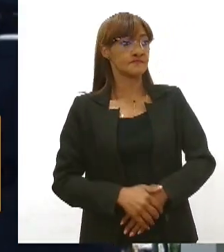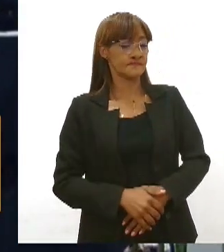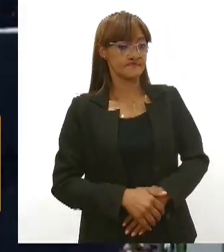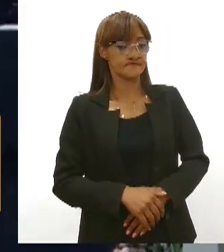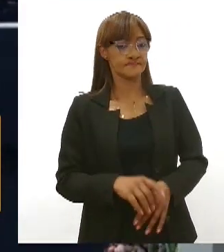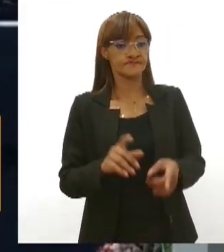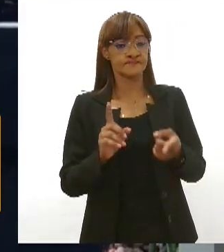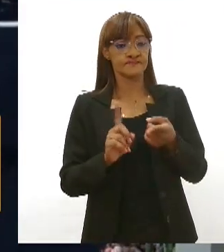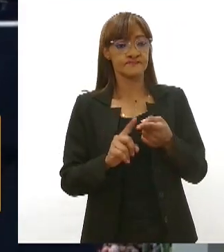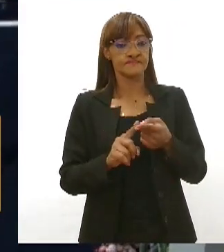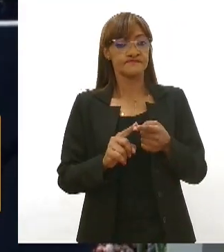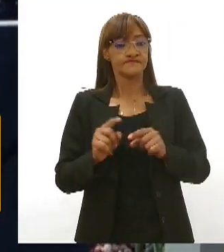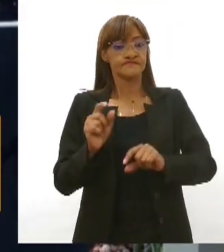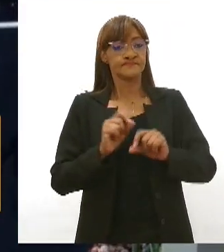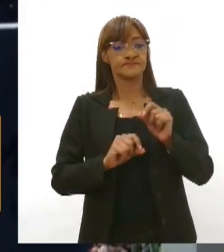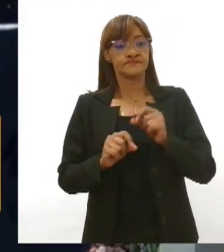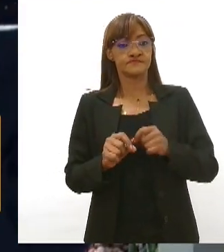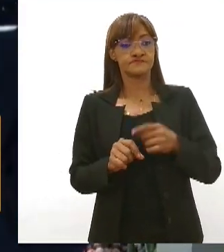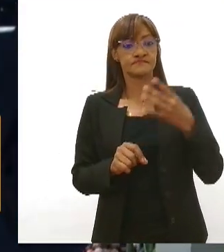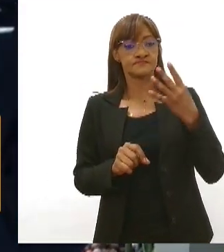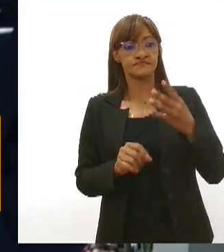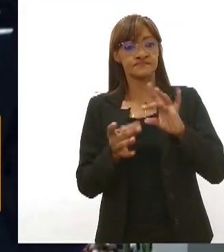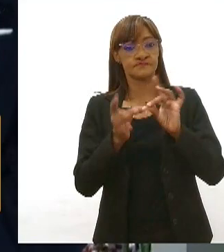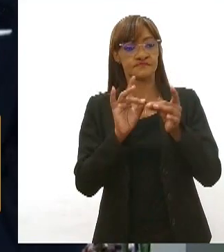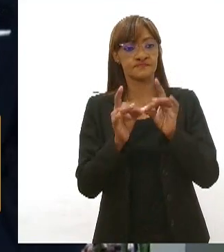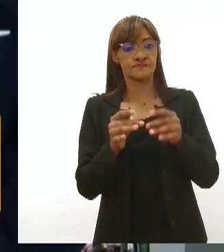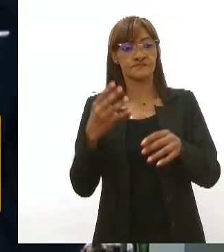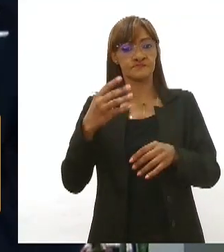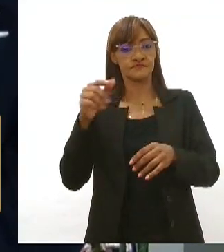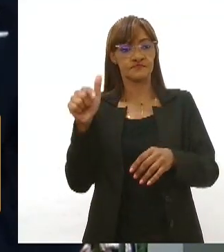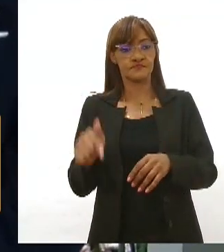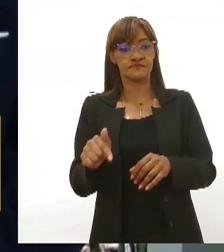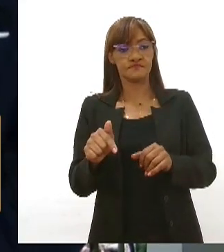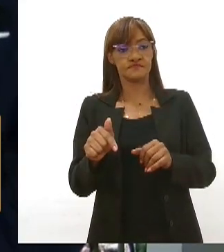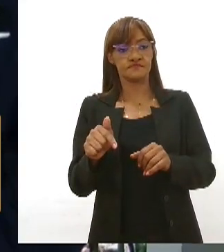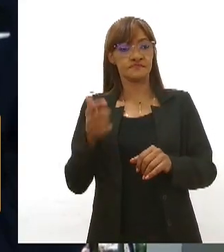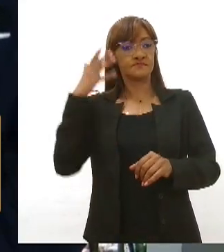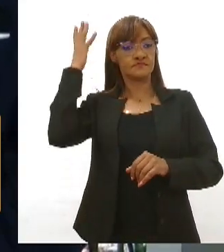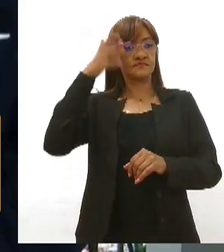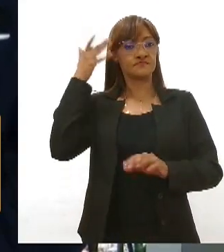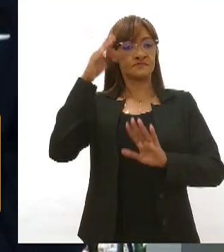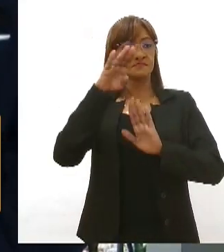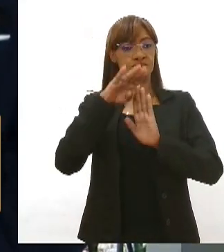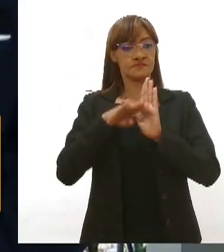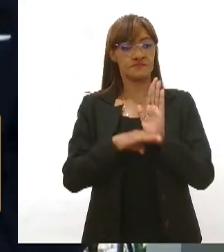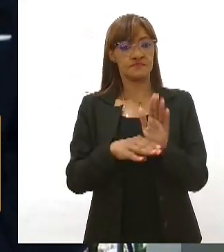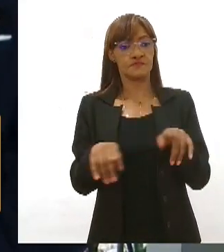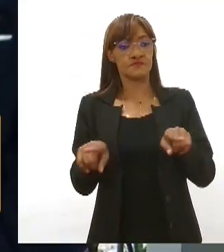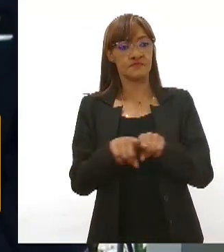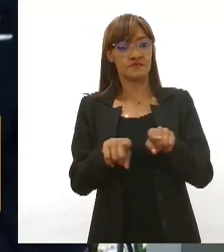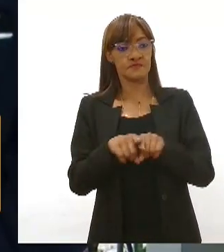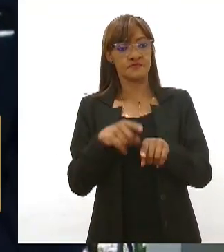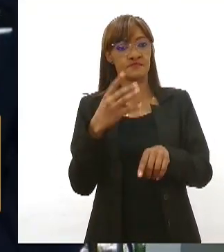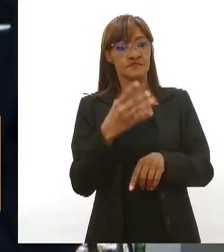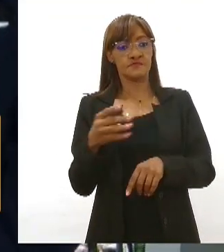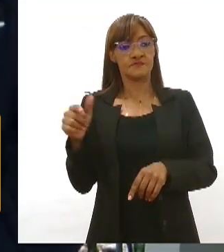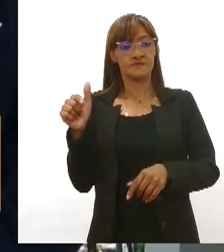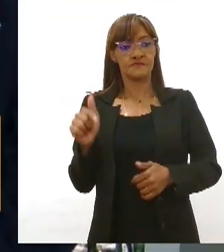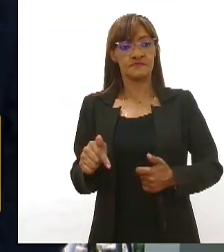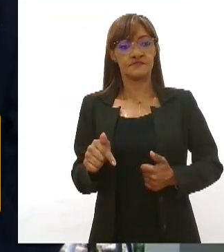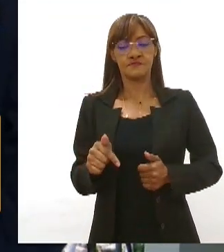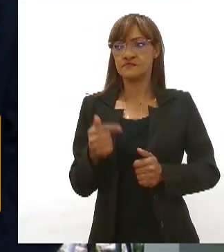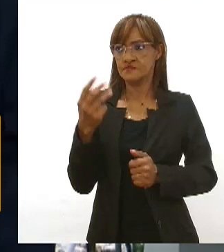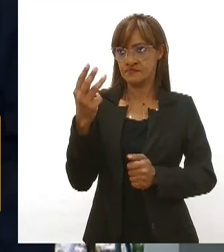que são 4 minicursos, 47 trabalhos e 6 palestras magnas. Desses 47 trabalhos, né, 3 serão premiados?